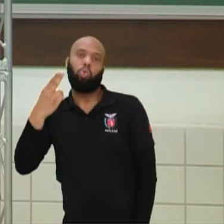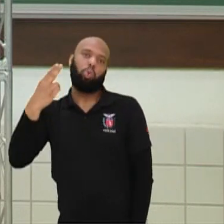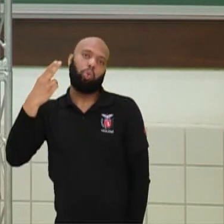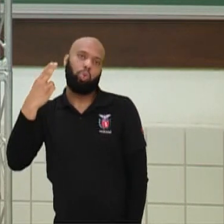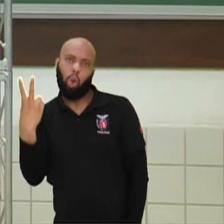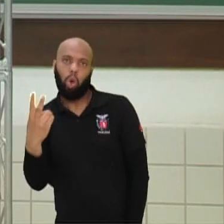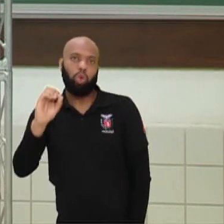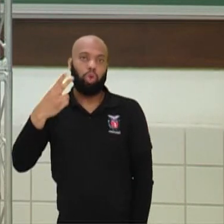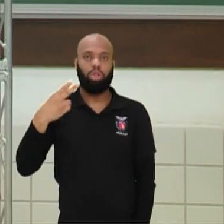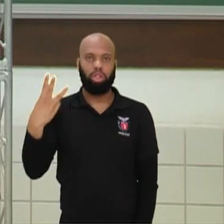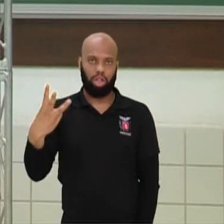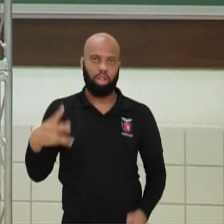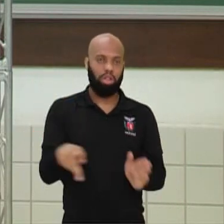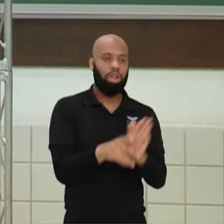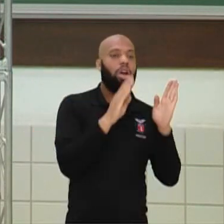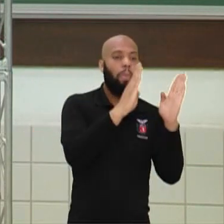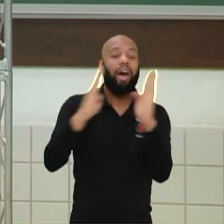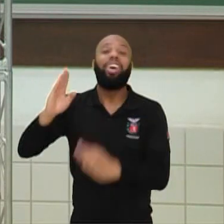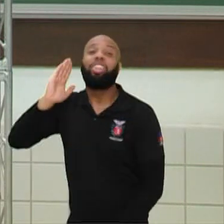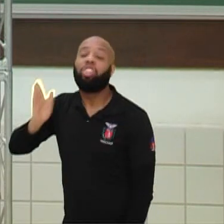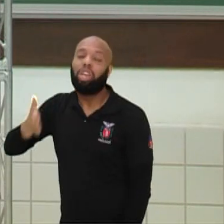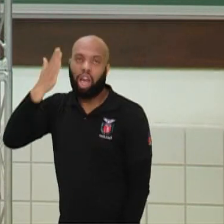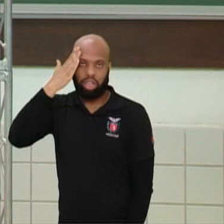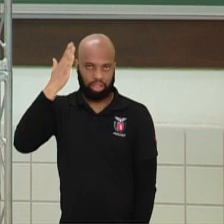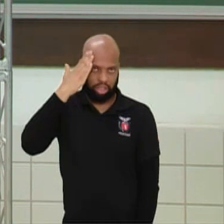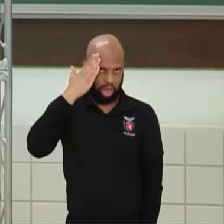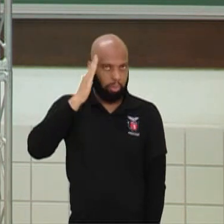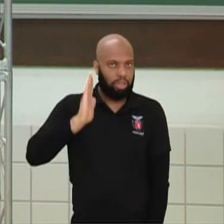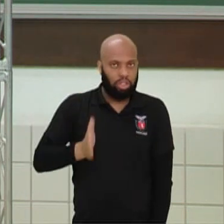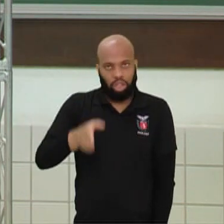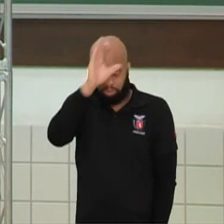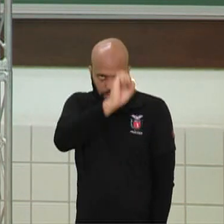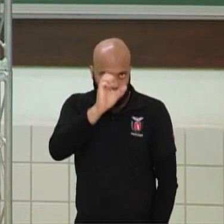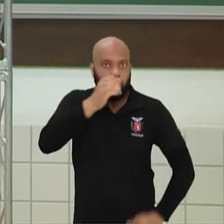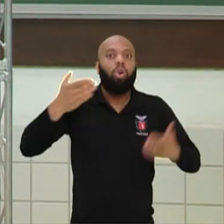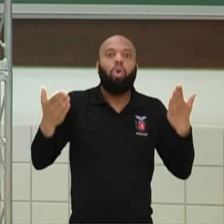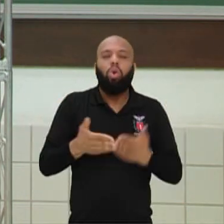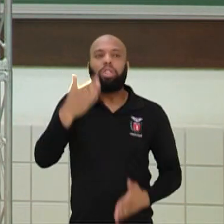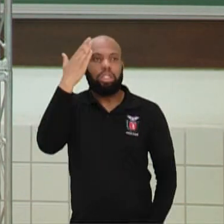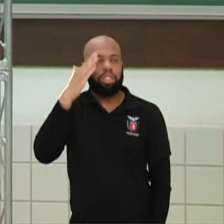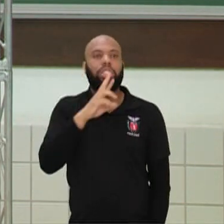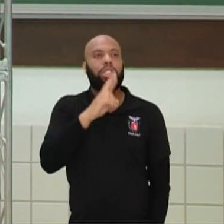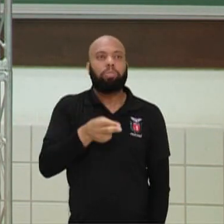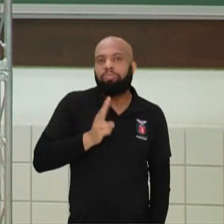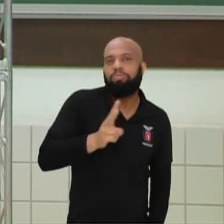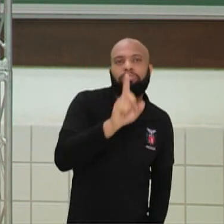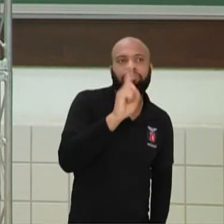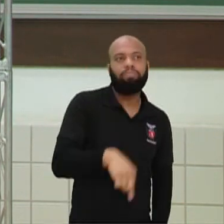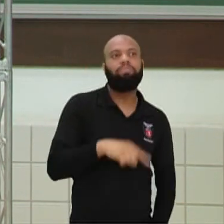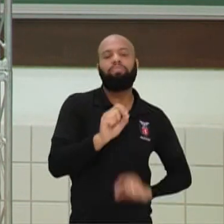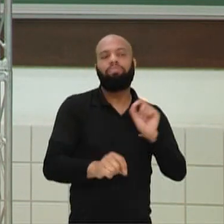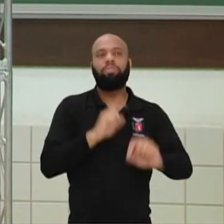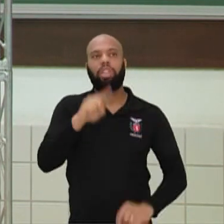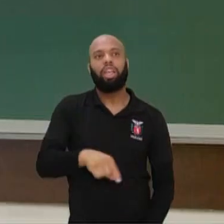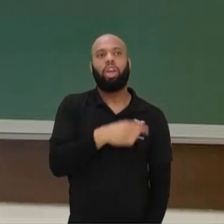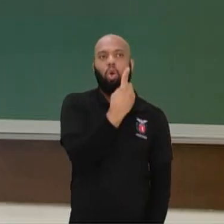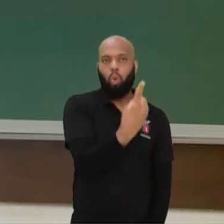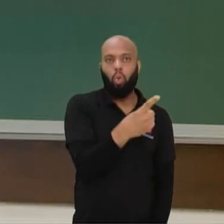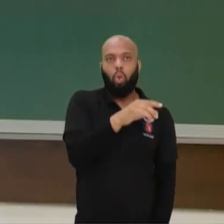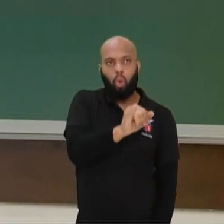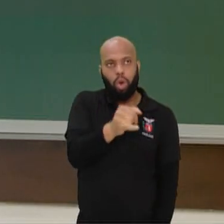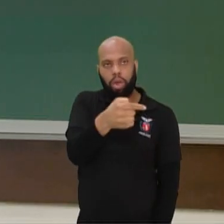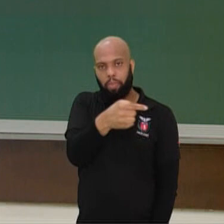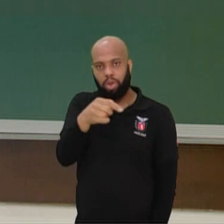é a sequência que nós já construímos com vocês aqui. Vocês sabem que o resultado sempre vai ser 1i menos 1